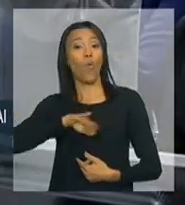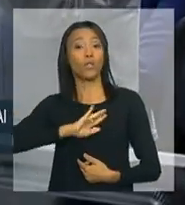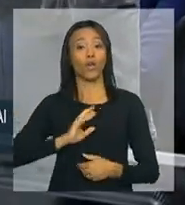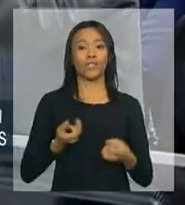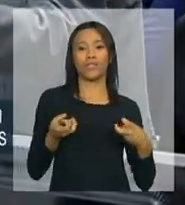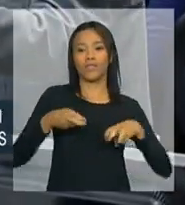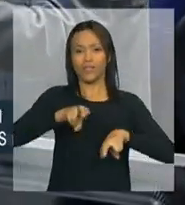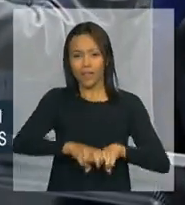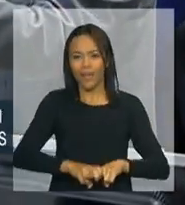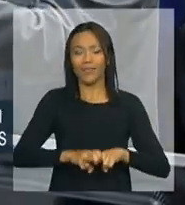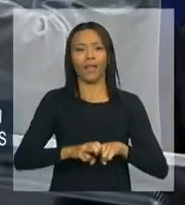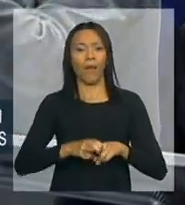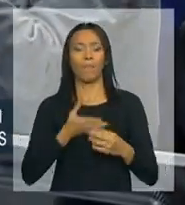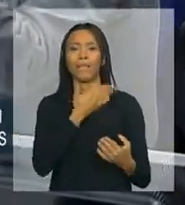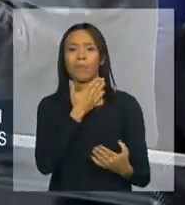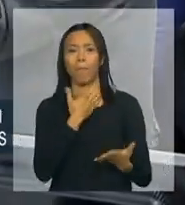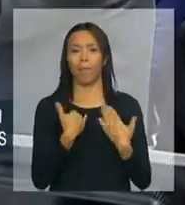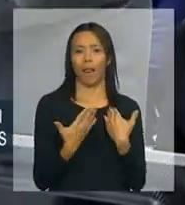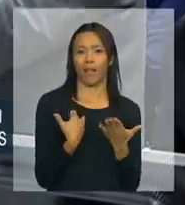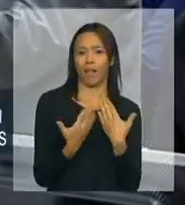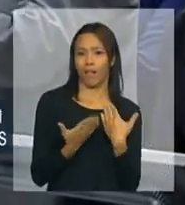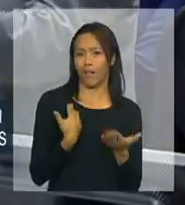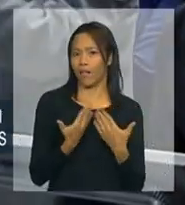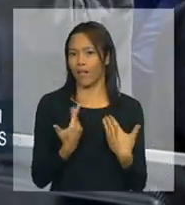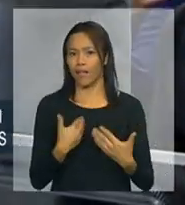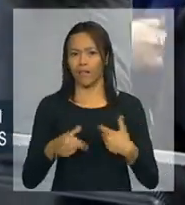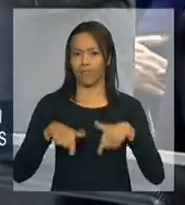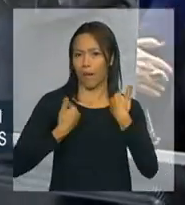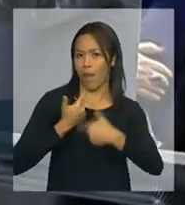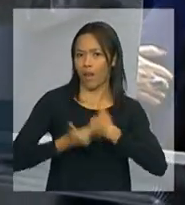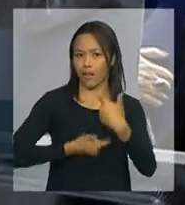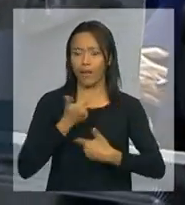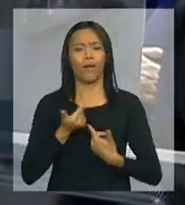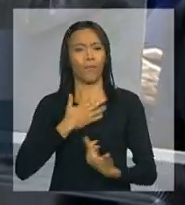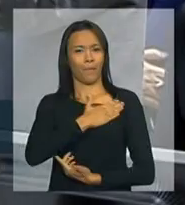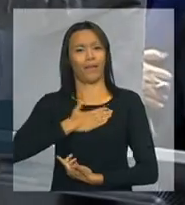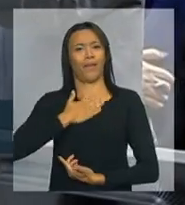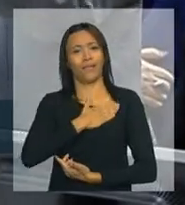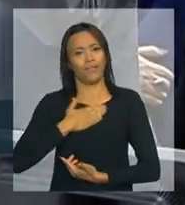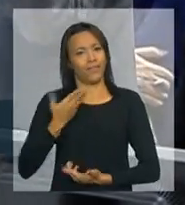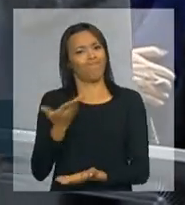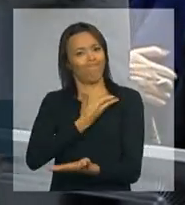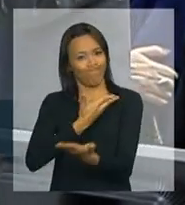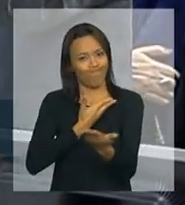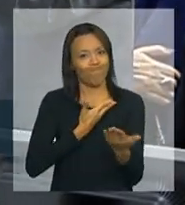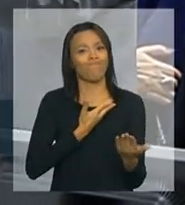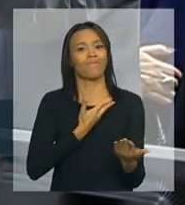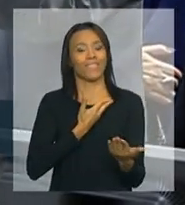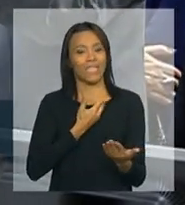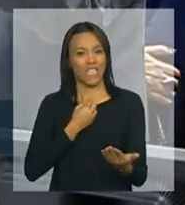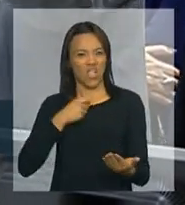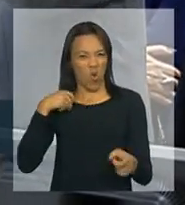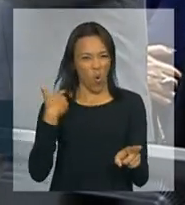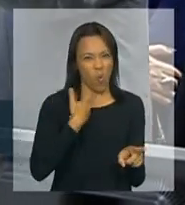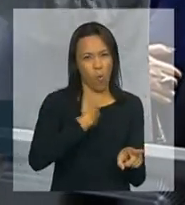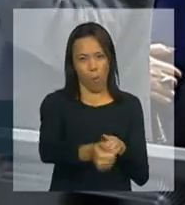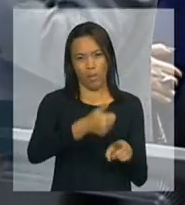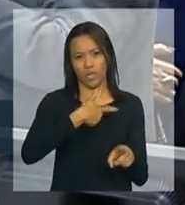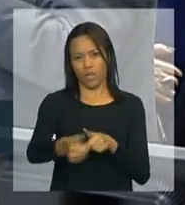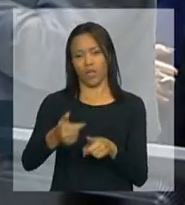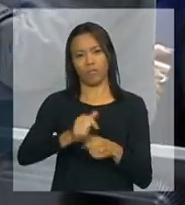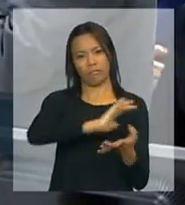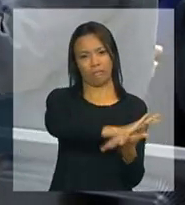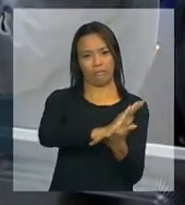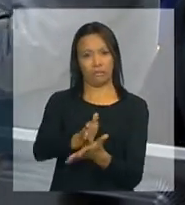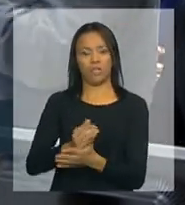gente conversa, tem um desafio para fazer, é um prazer estar com esses companheiros, enfrentando o crime organizado, com a coragem que o